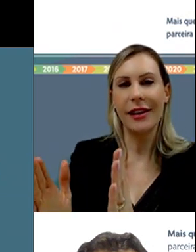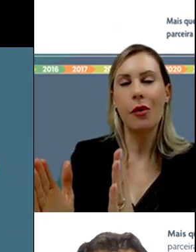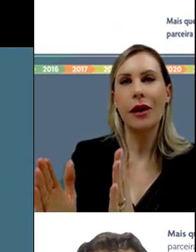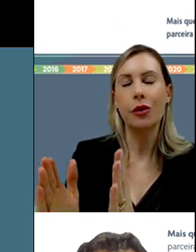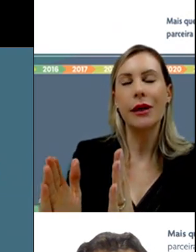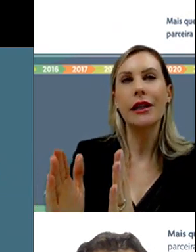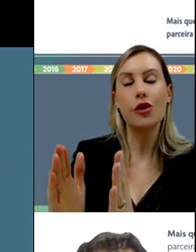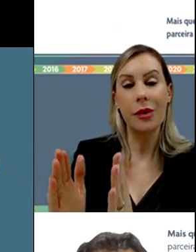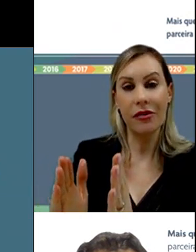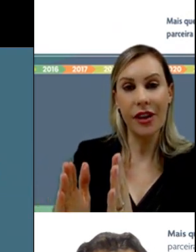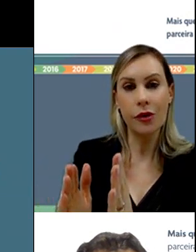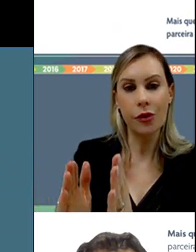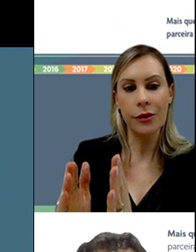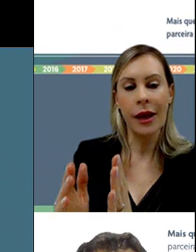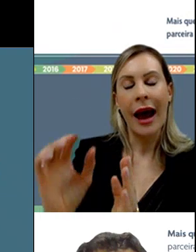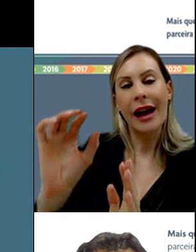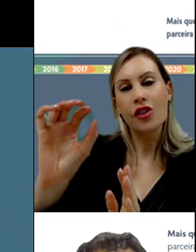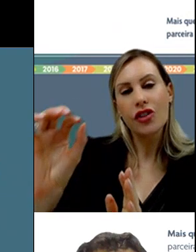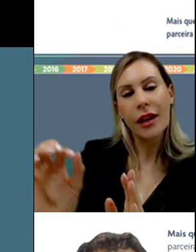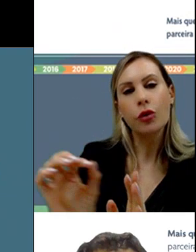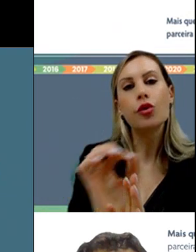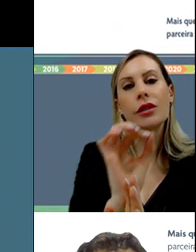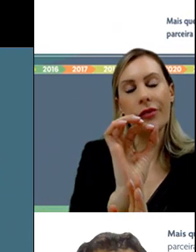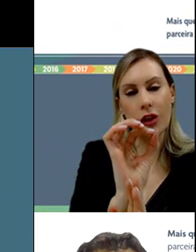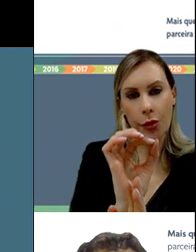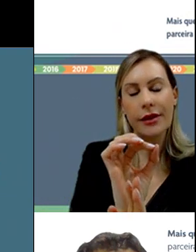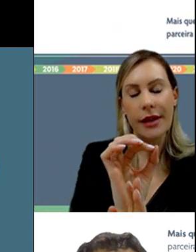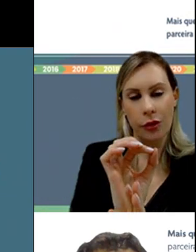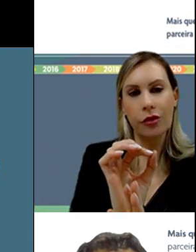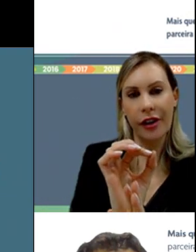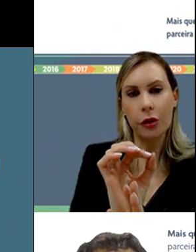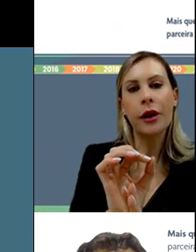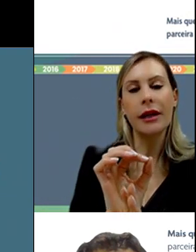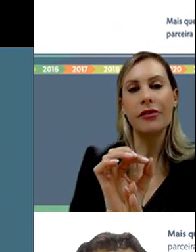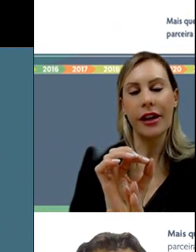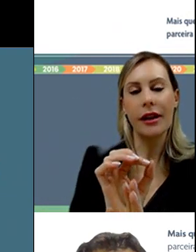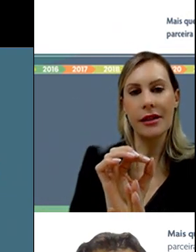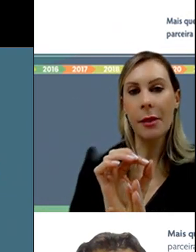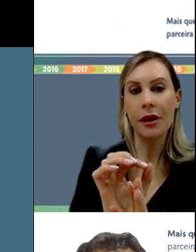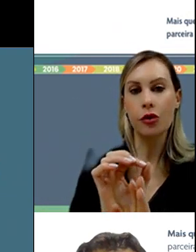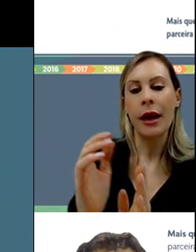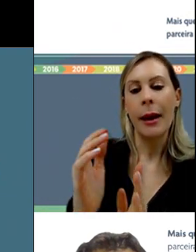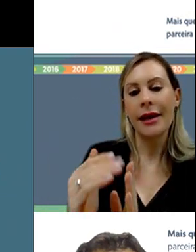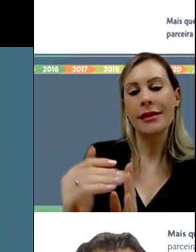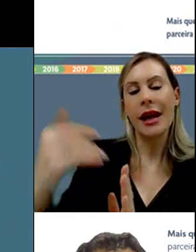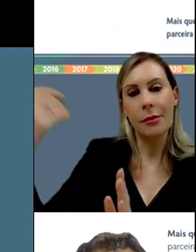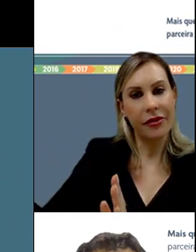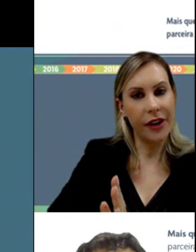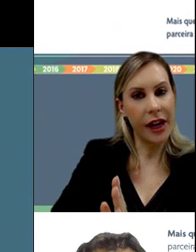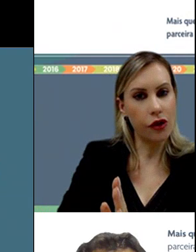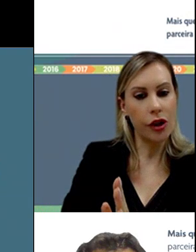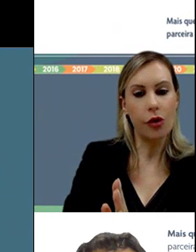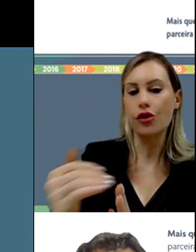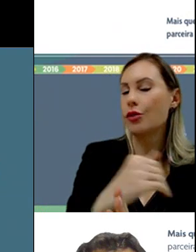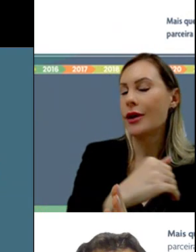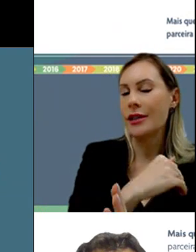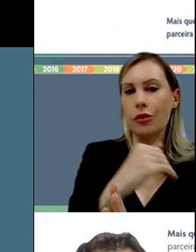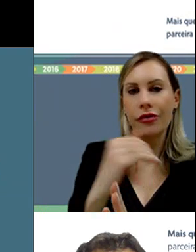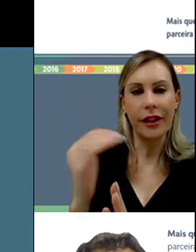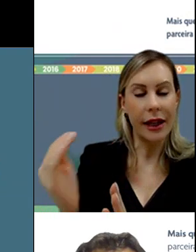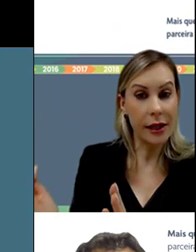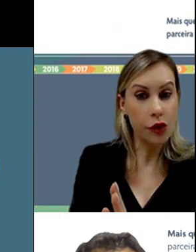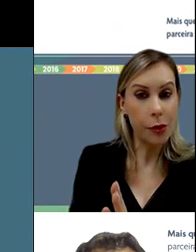esses 84 anos previstos, a gente reduz 20% do valor que ele vinha recebendo. Mas daí para frente,